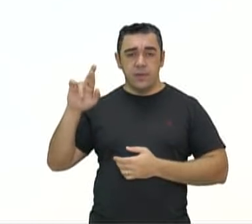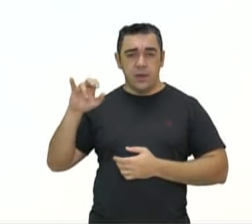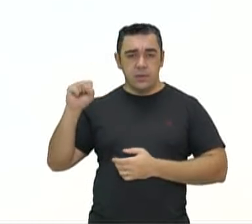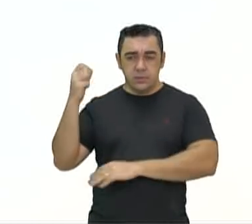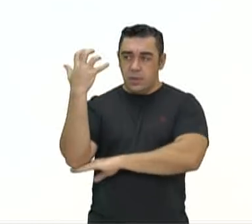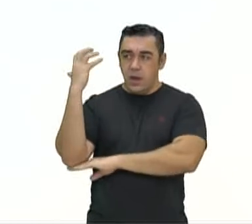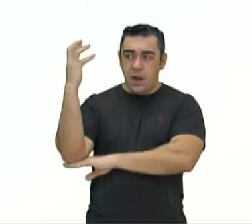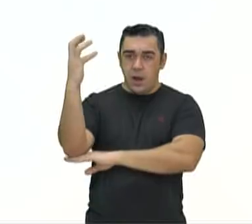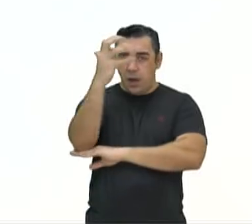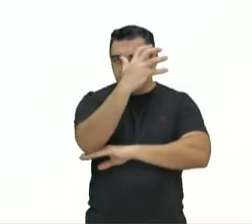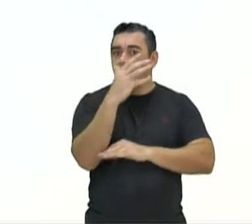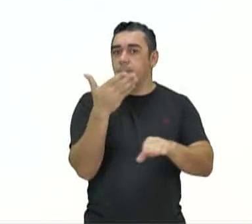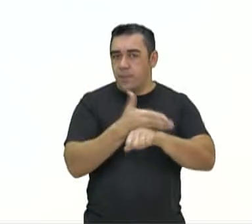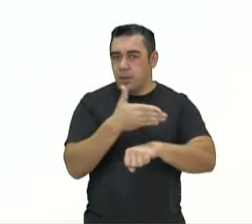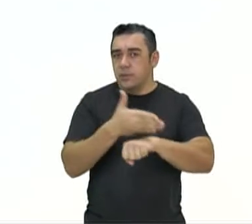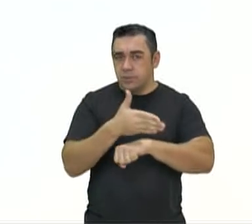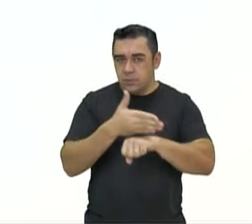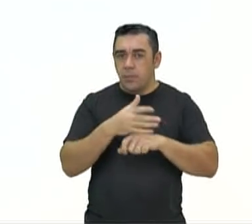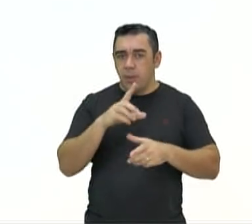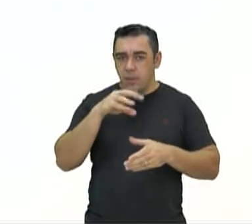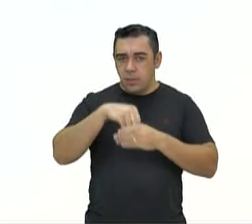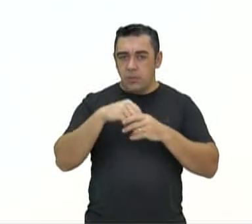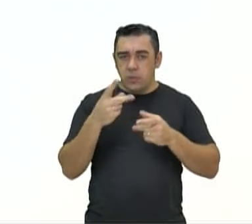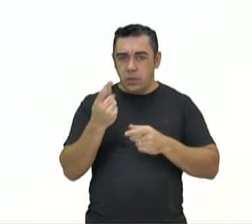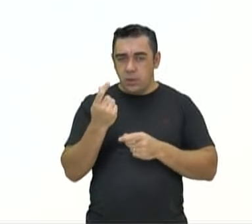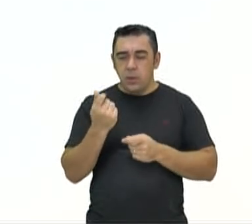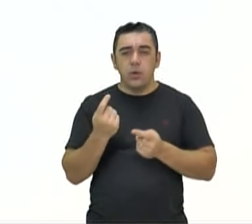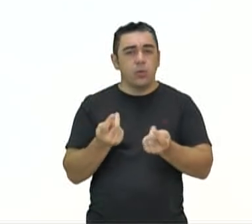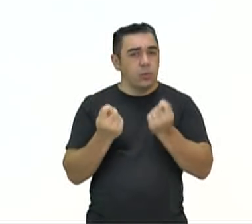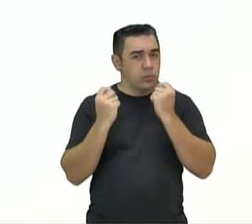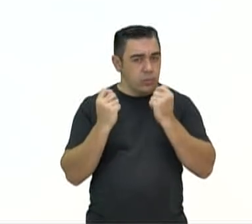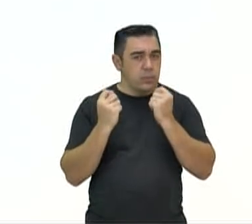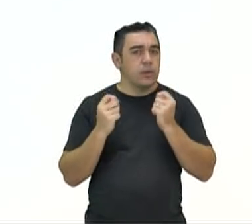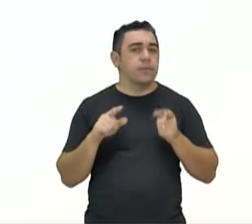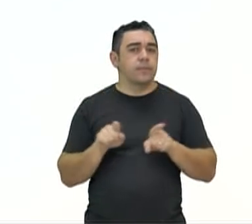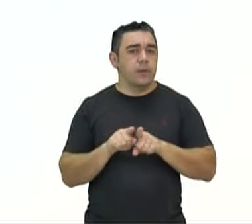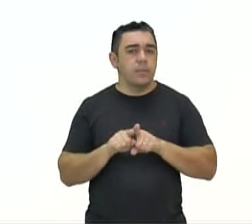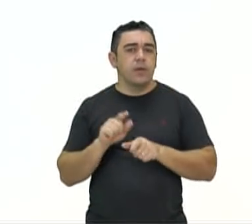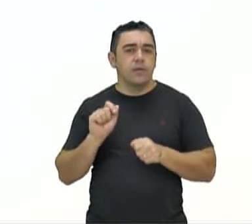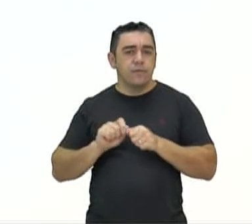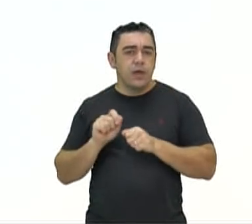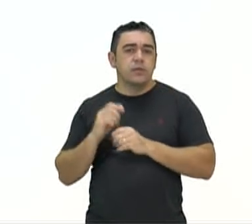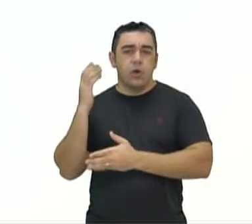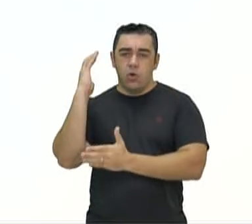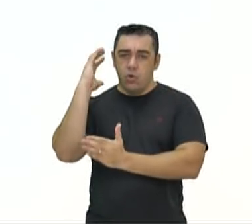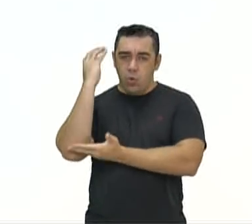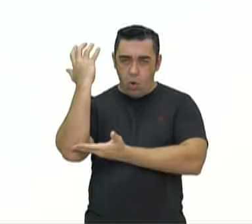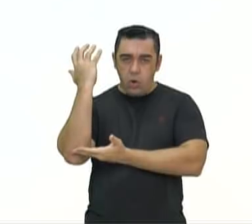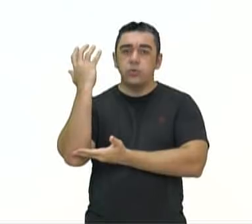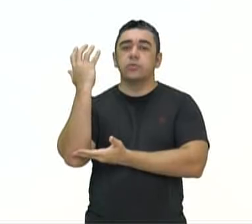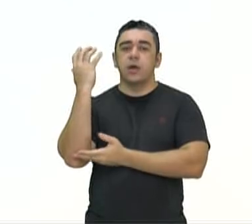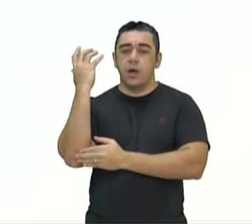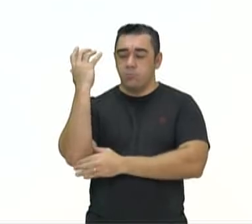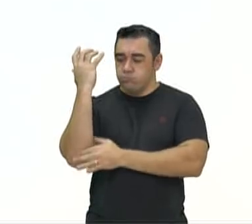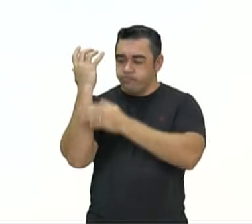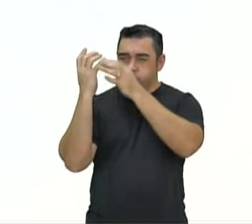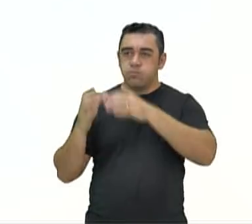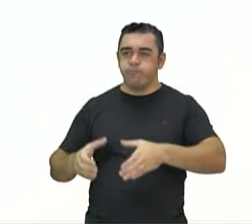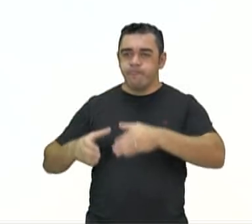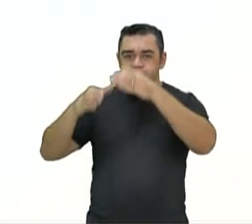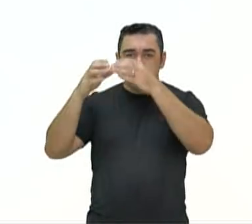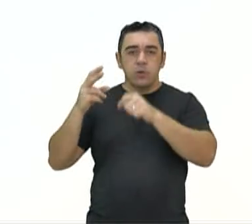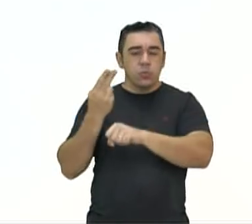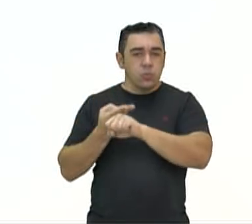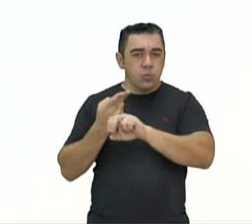do Canadá, sim, né? E dentro dessa participação, então eles fazem corte de árvores dessas coníferas e acaba